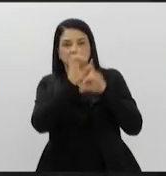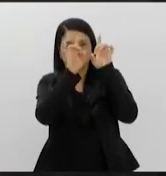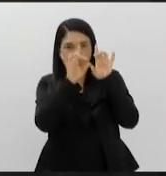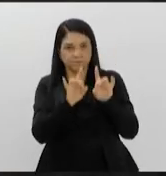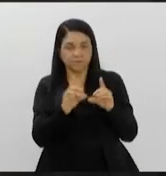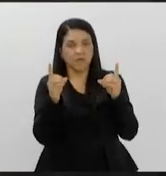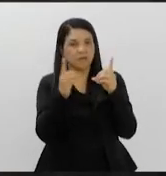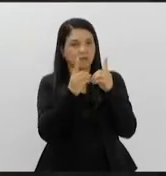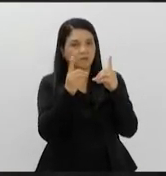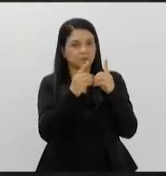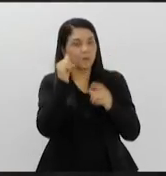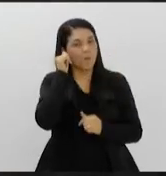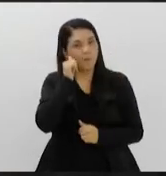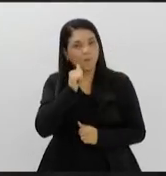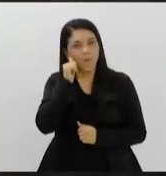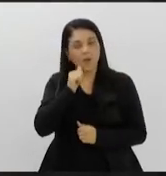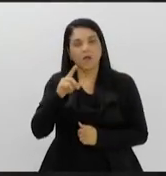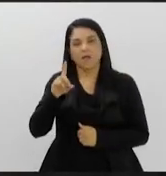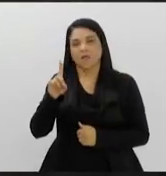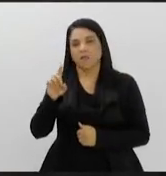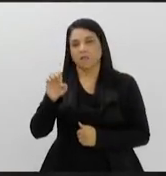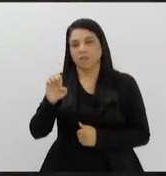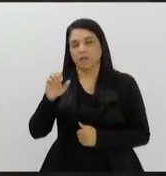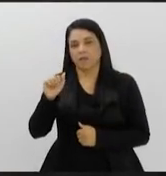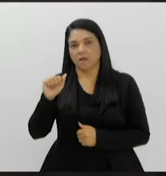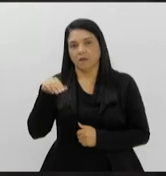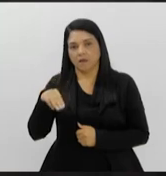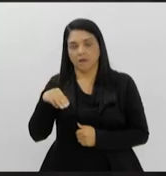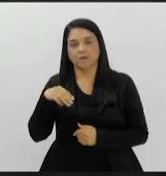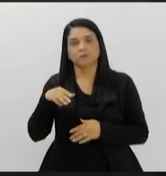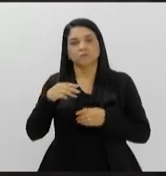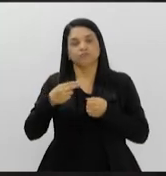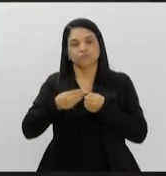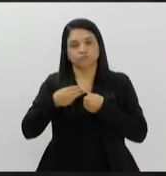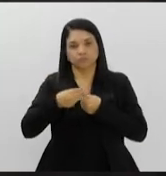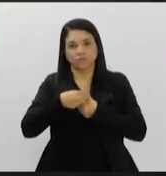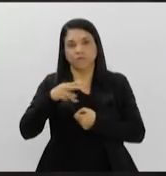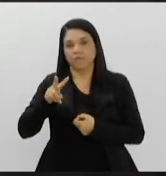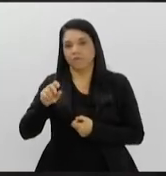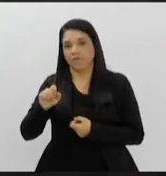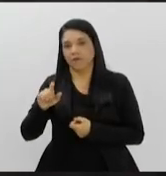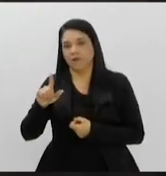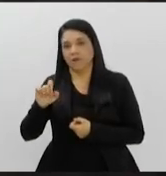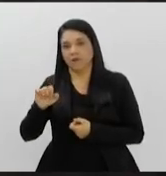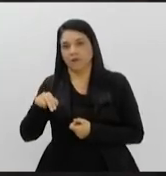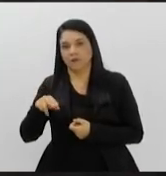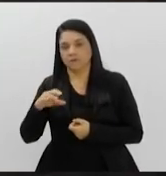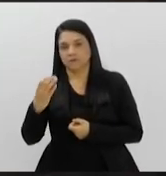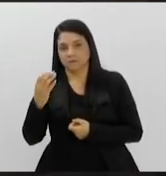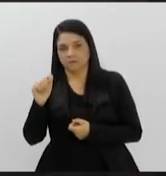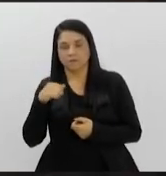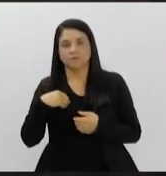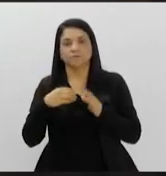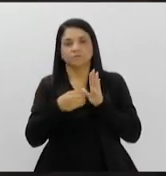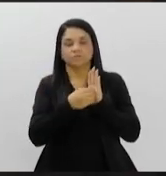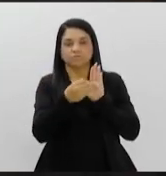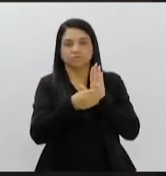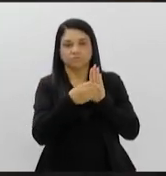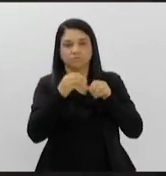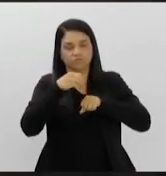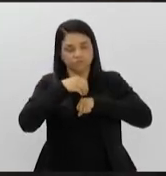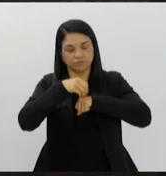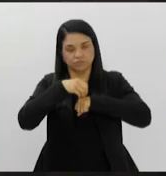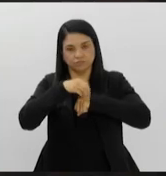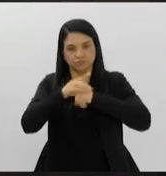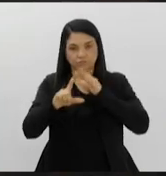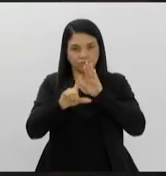de atendimento à mulher, DEAM, no município de Valença. Parecer da Comissão de Indicações Legislativas